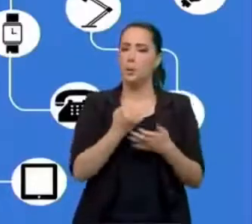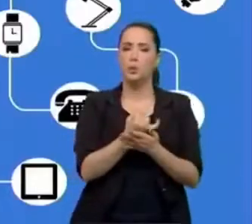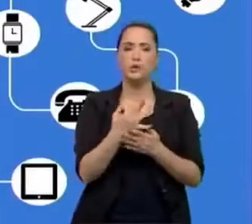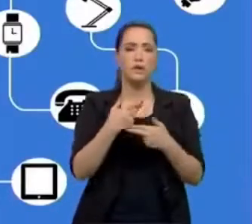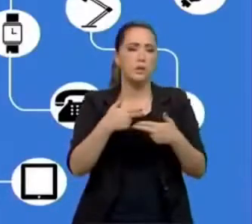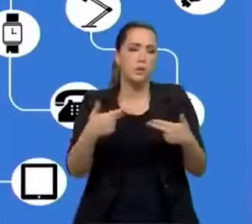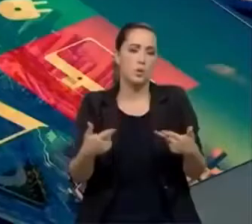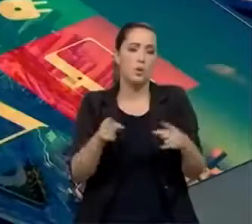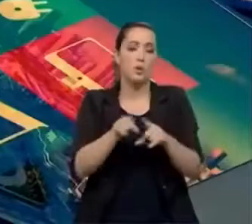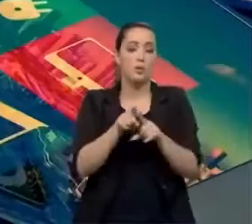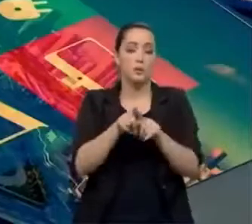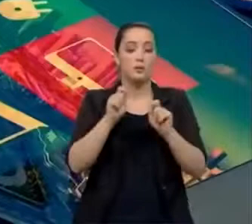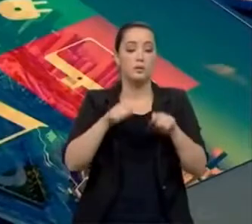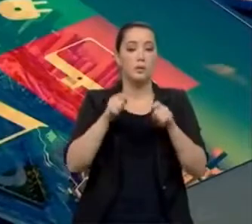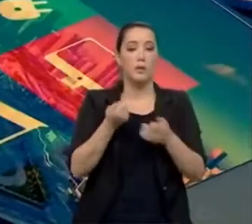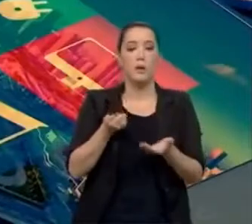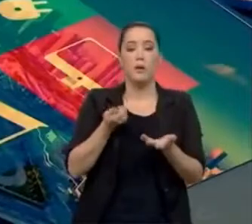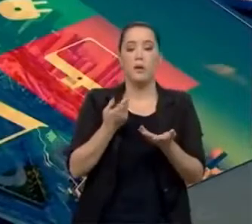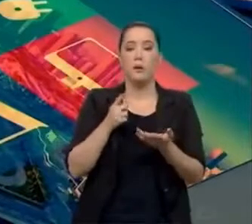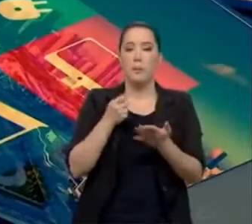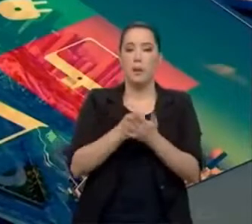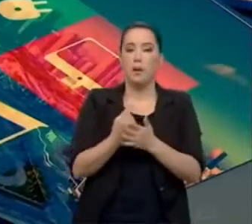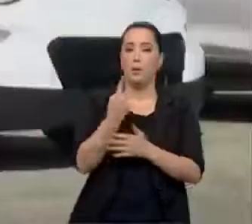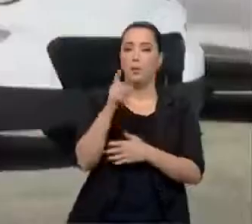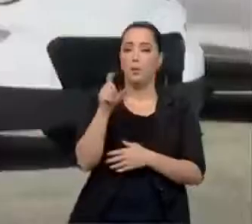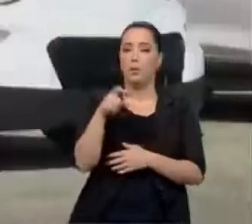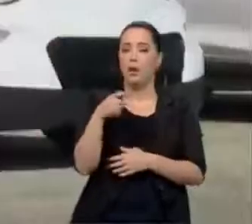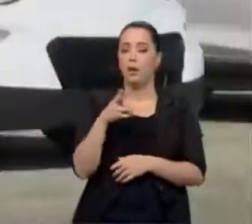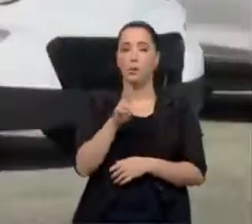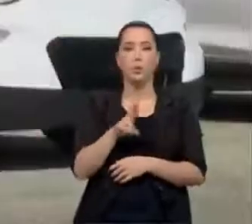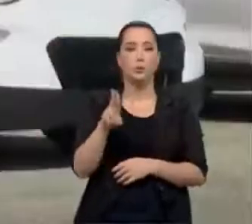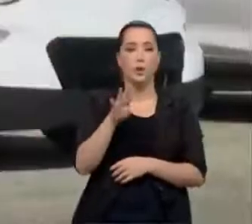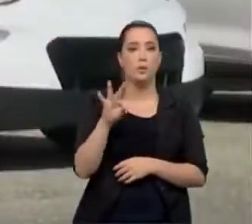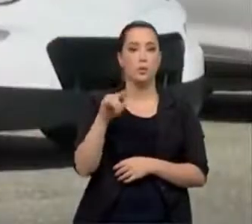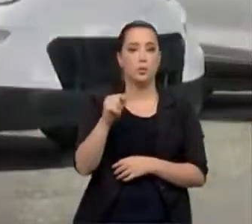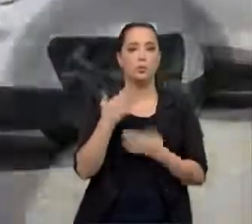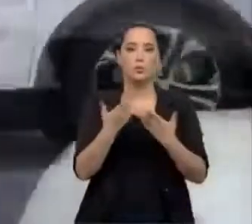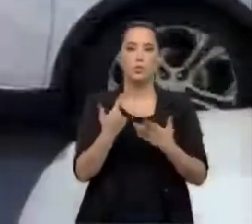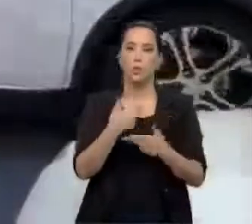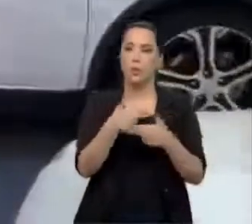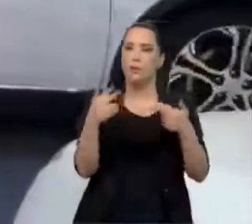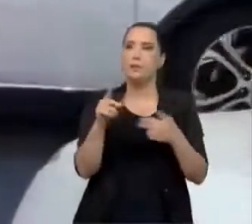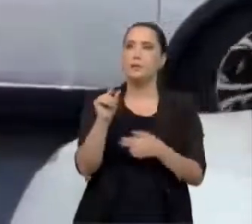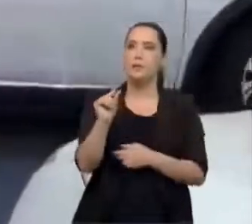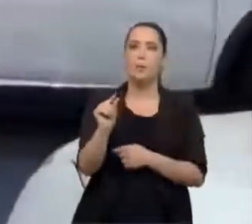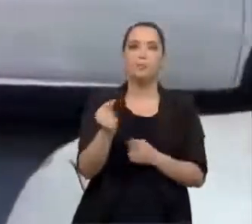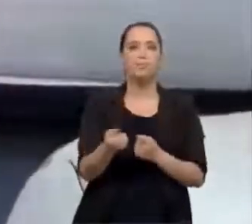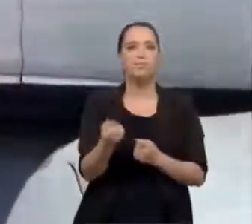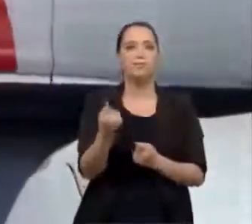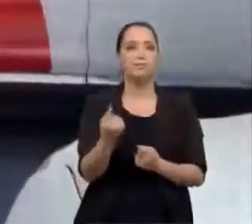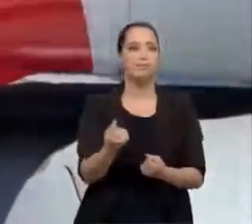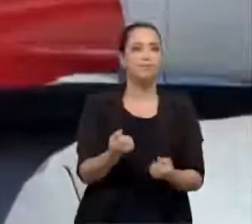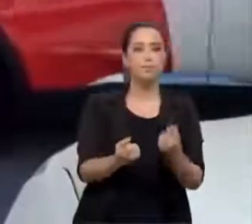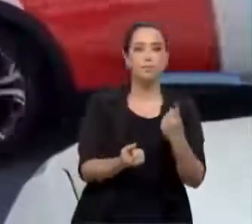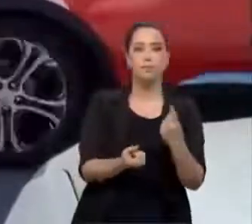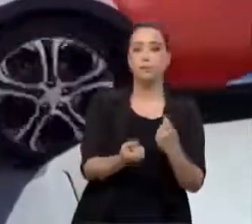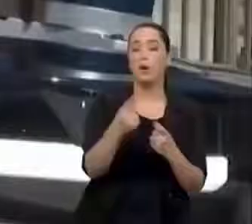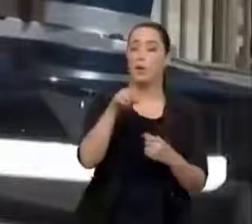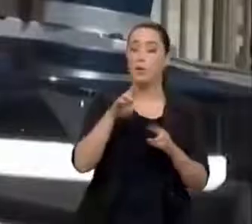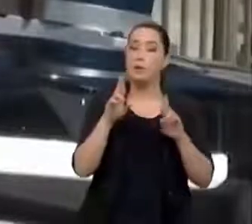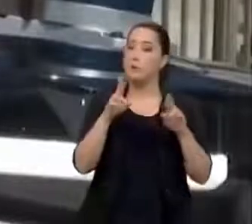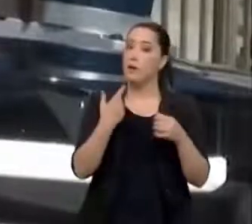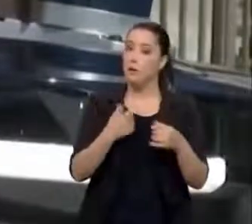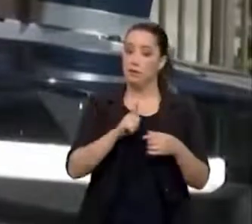modais interligados e com pagamento por um único cartão. Características mínimas que espera-se de uma cidade inteligente e